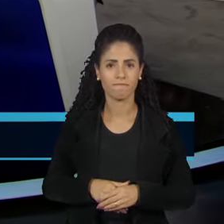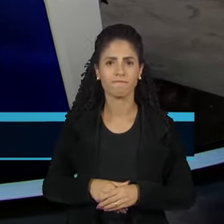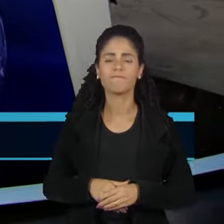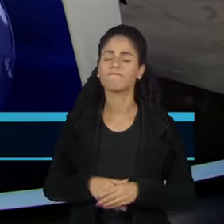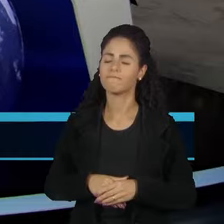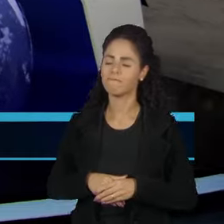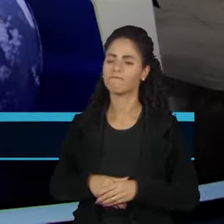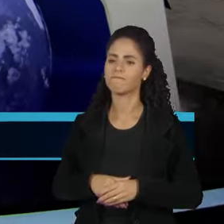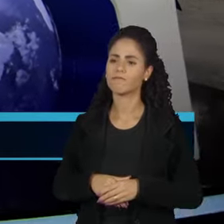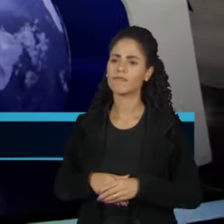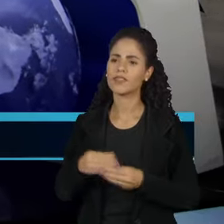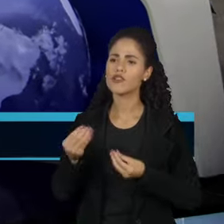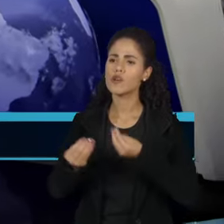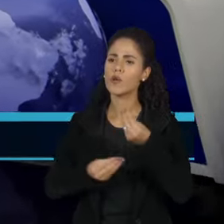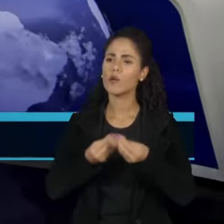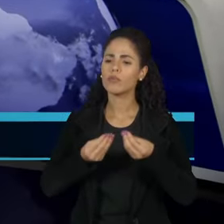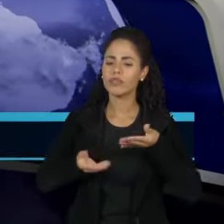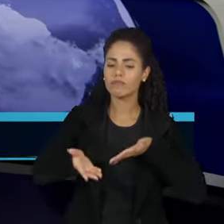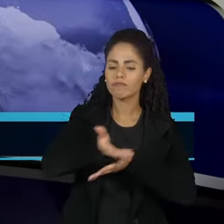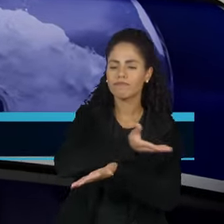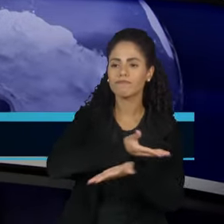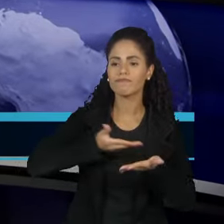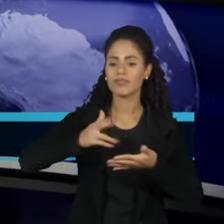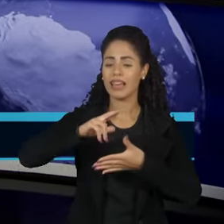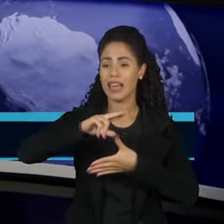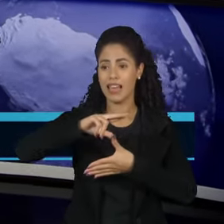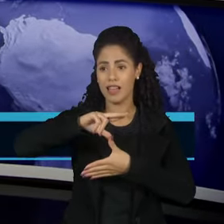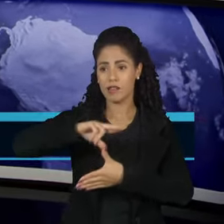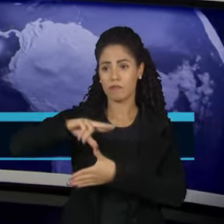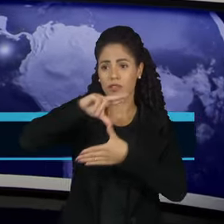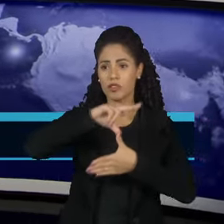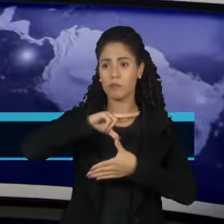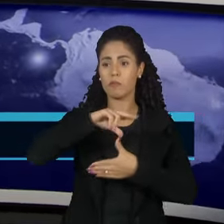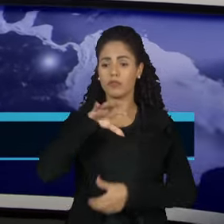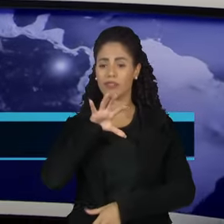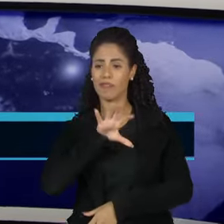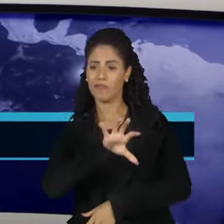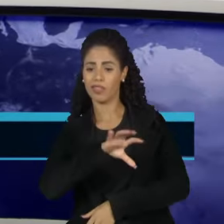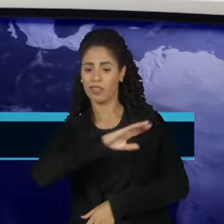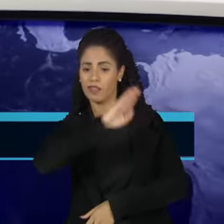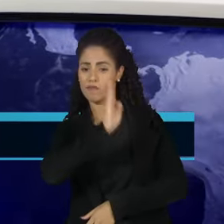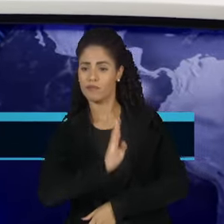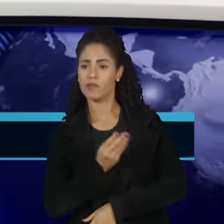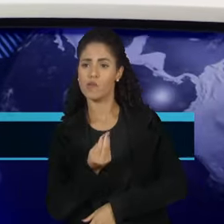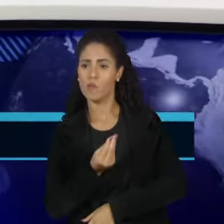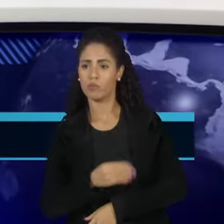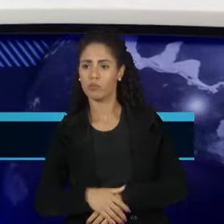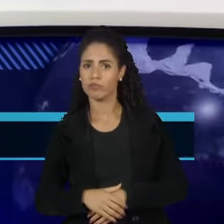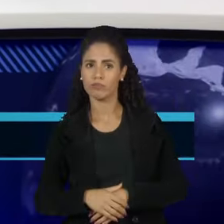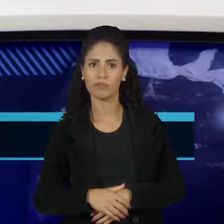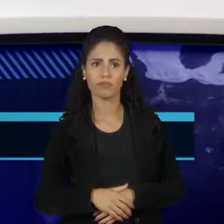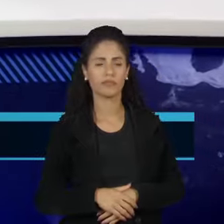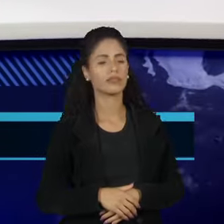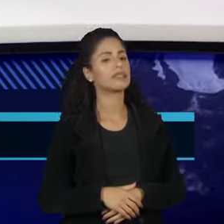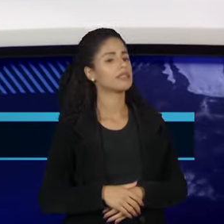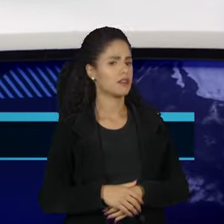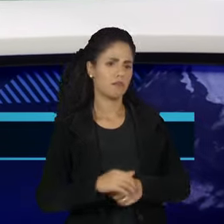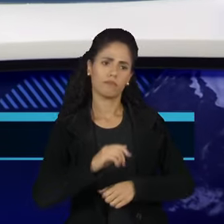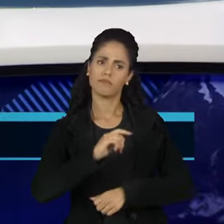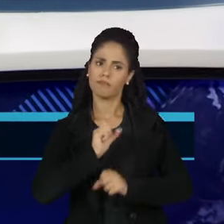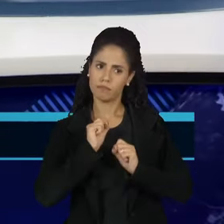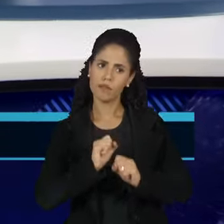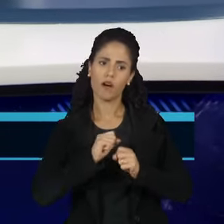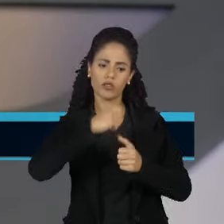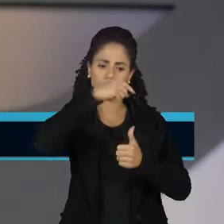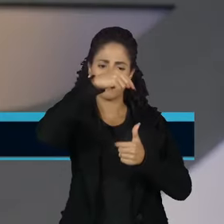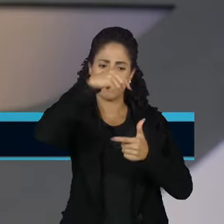Tenilde, de que forma essa crise diplomática na América Latina pode nos atingir aqui no Brasil? Olha, pode atingir de várias formas,